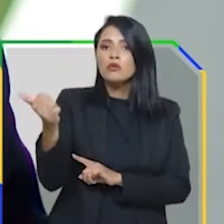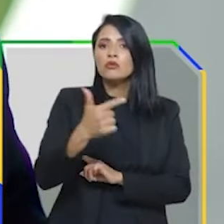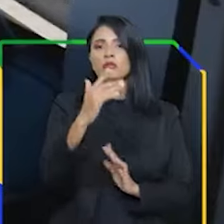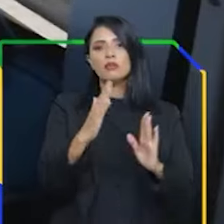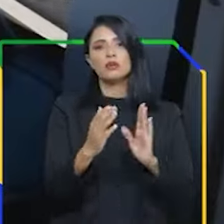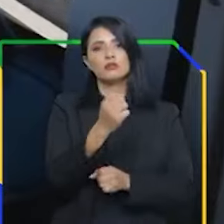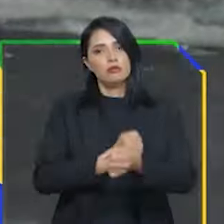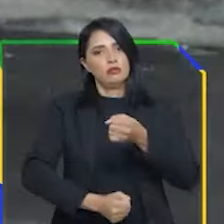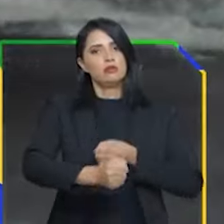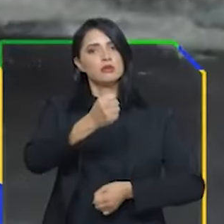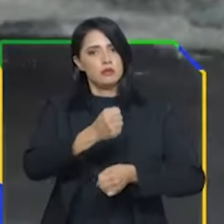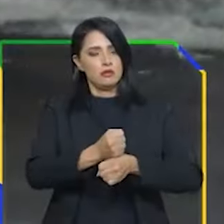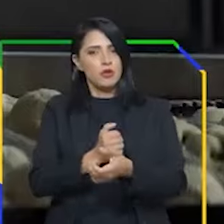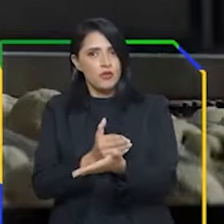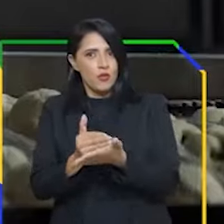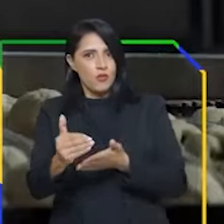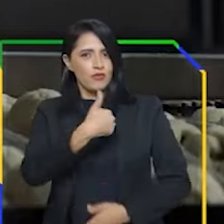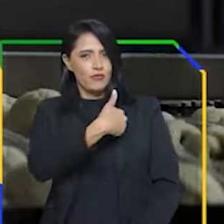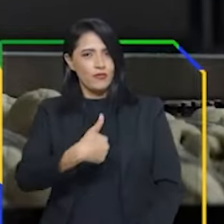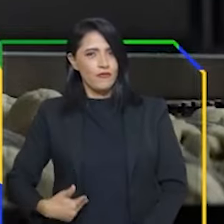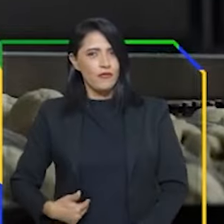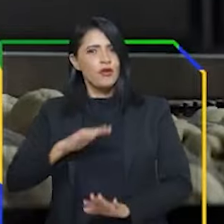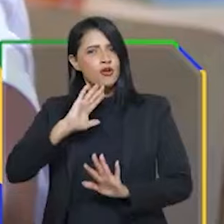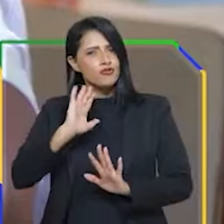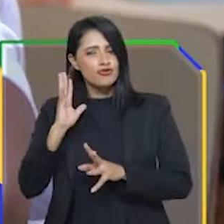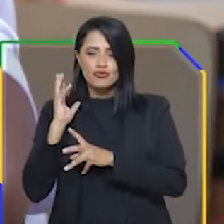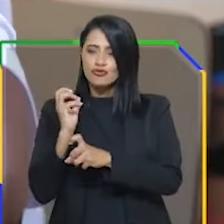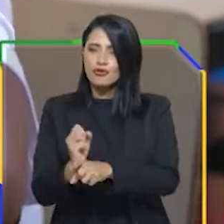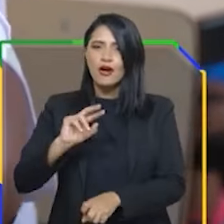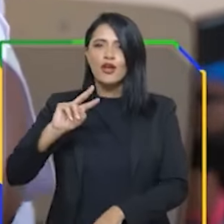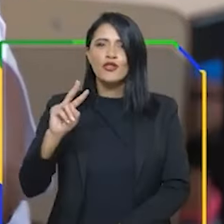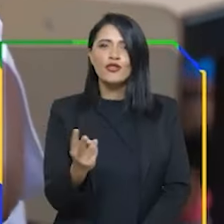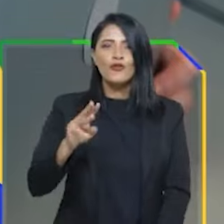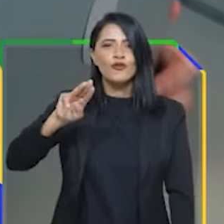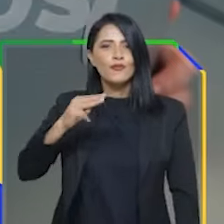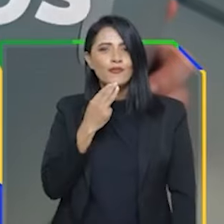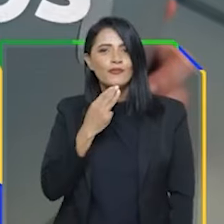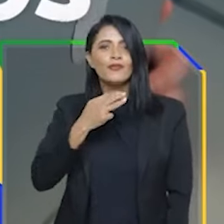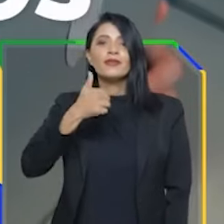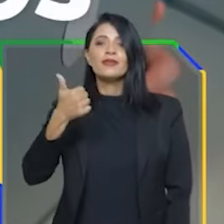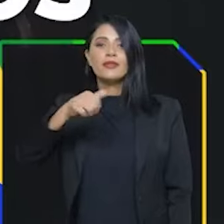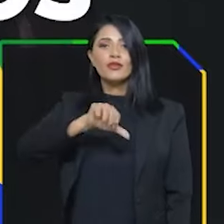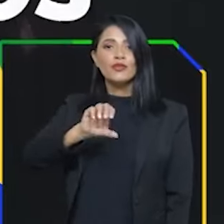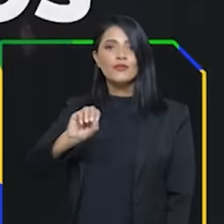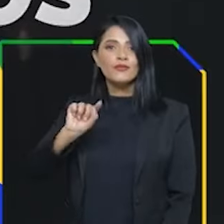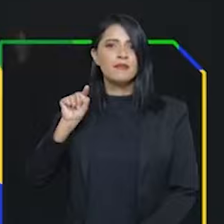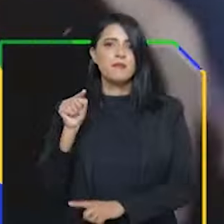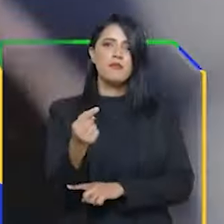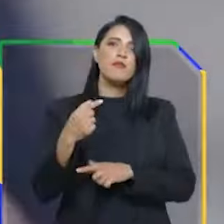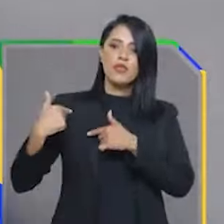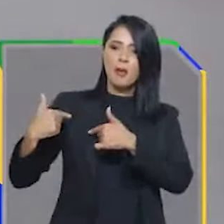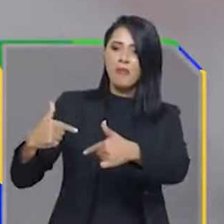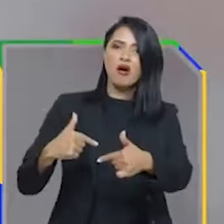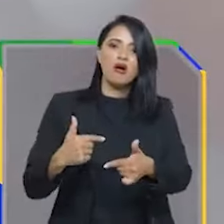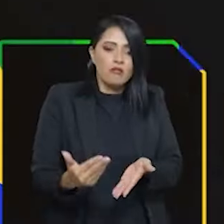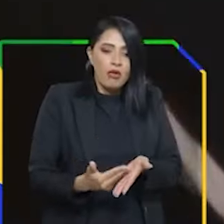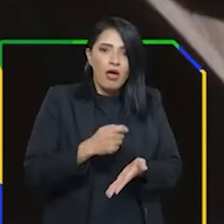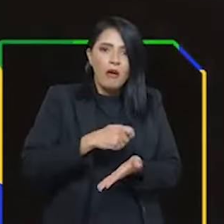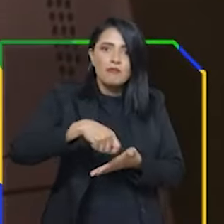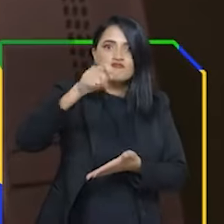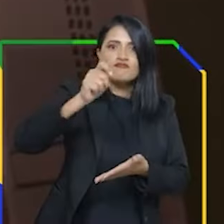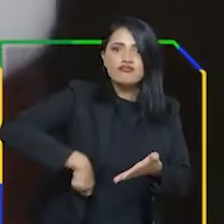passado desde o início do nosso governo já foram 2. 190.000 empregos de carteira